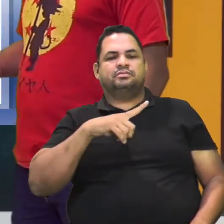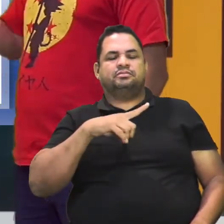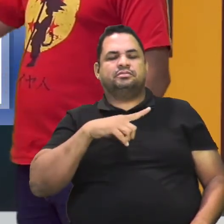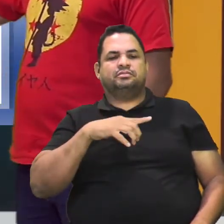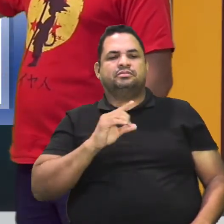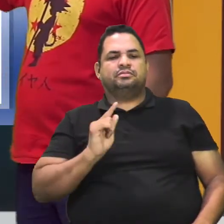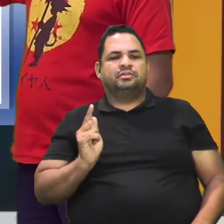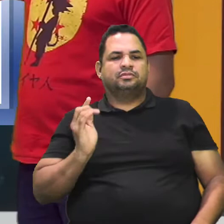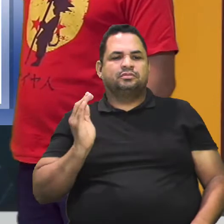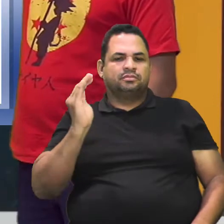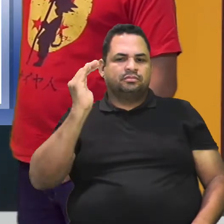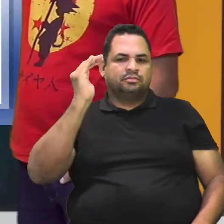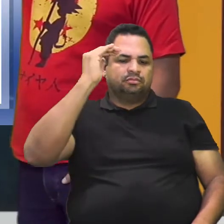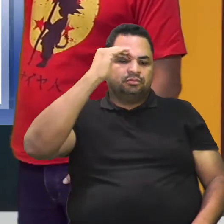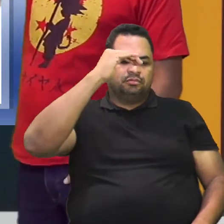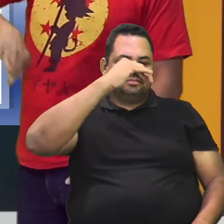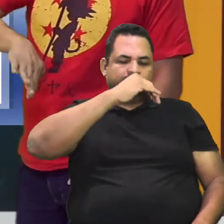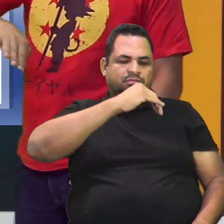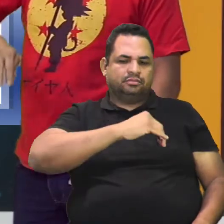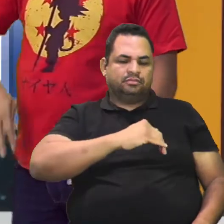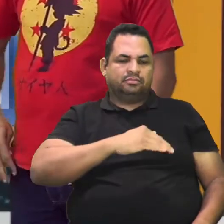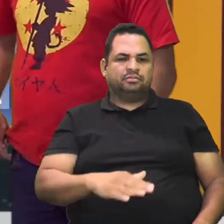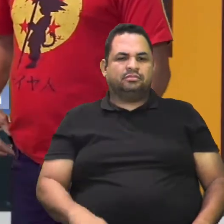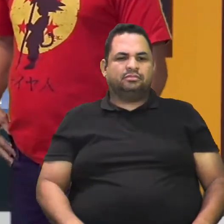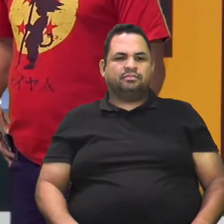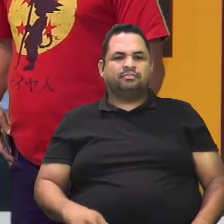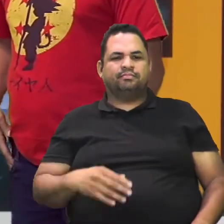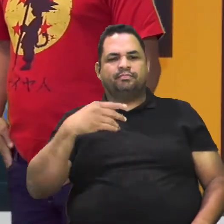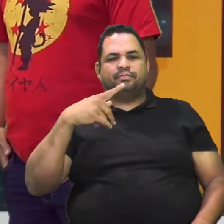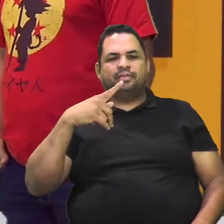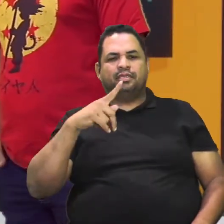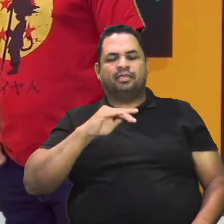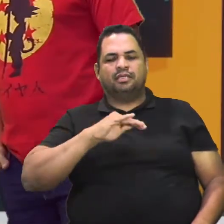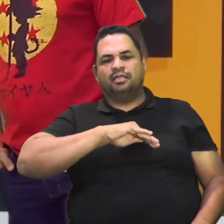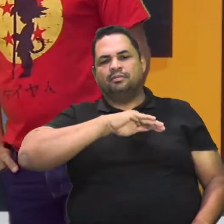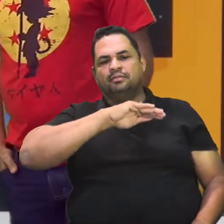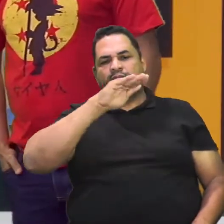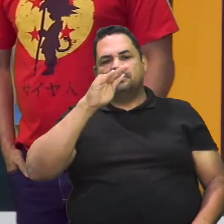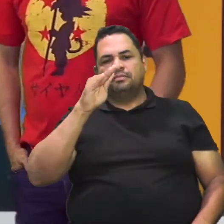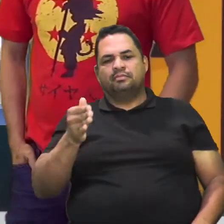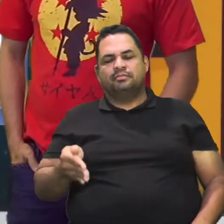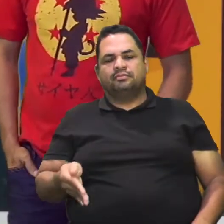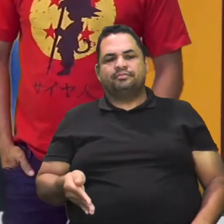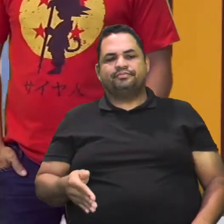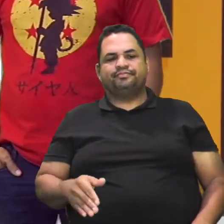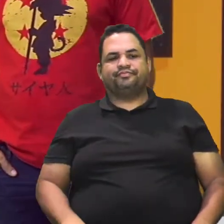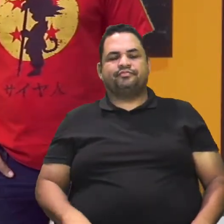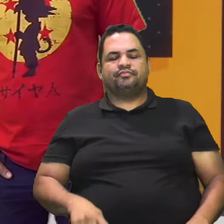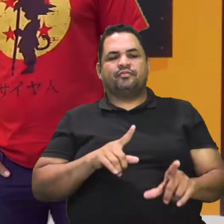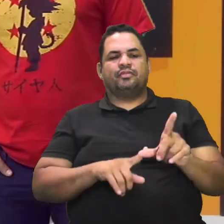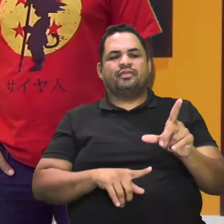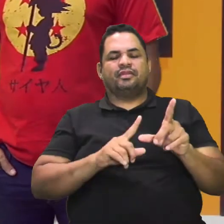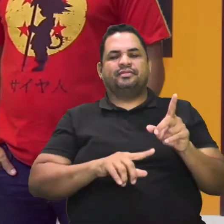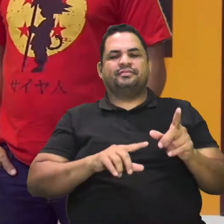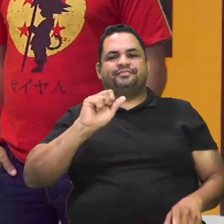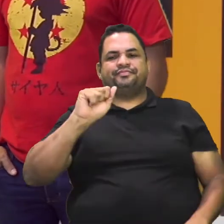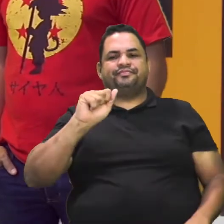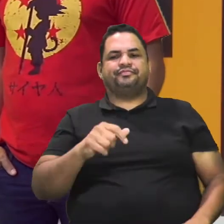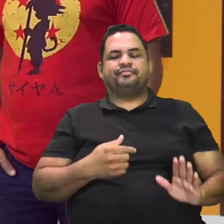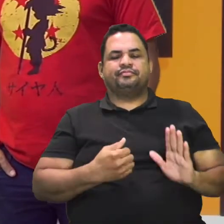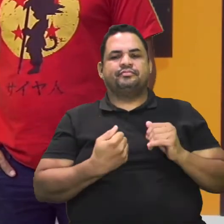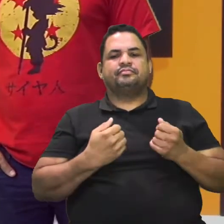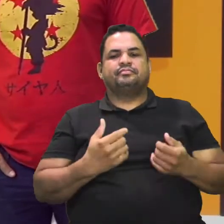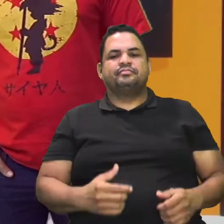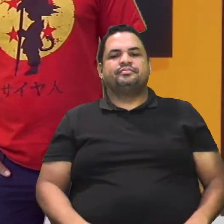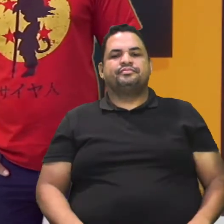um projétil fazendo uma trajetória, isso gera uma parábola. Alternativa de a letra A. Vamos mostrar para